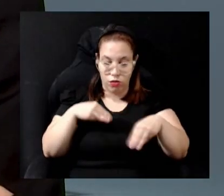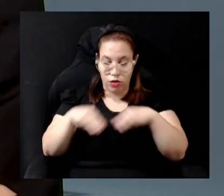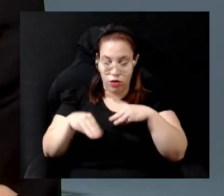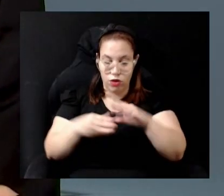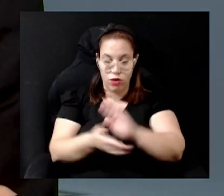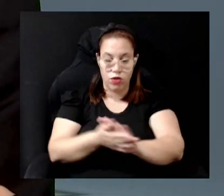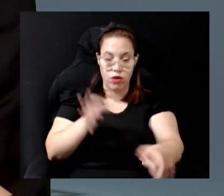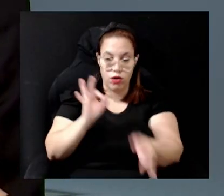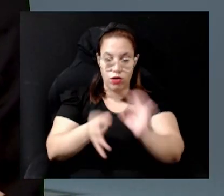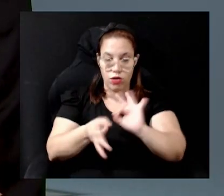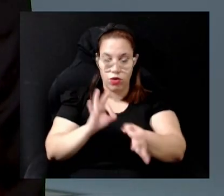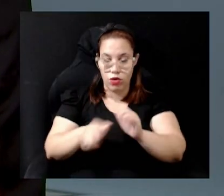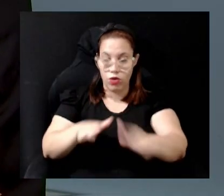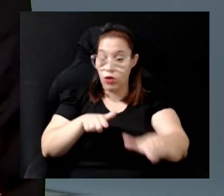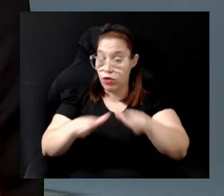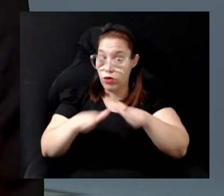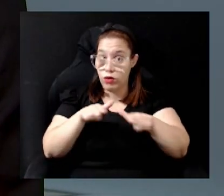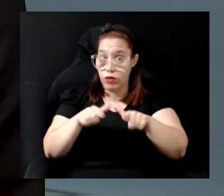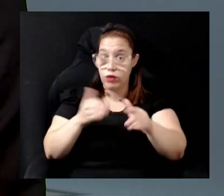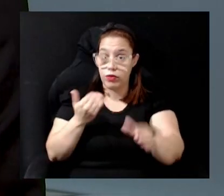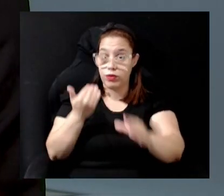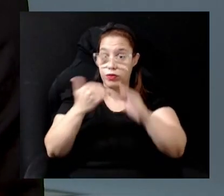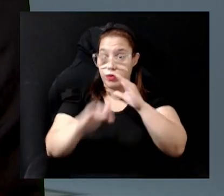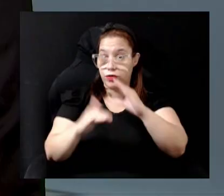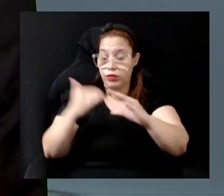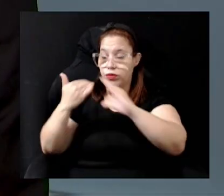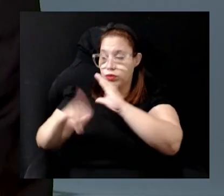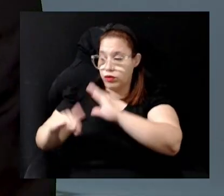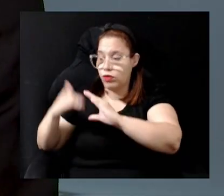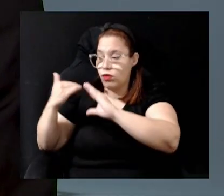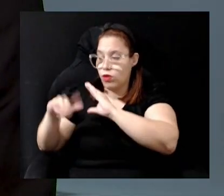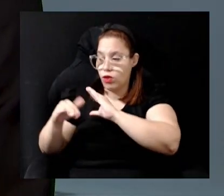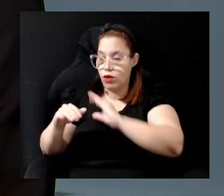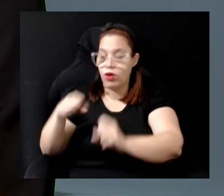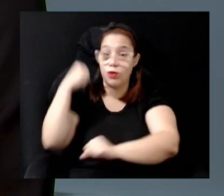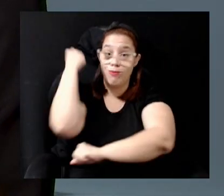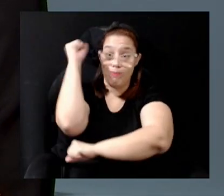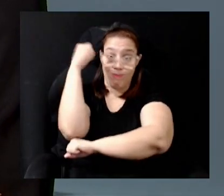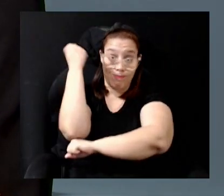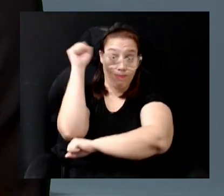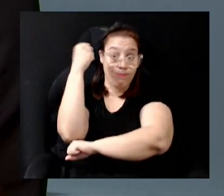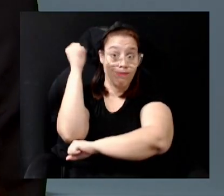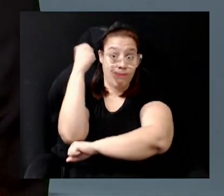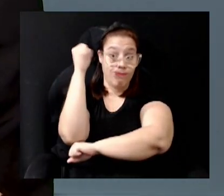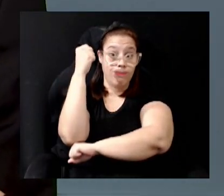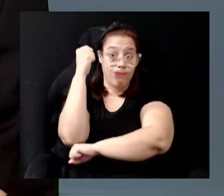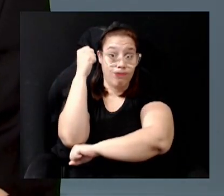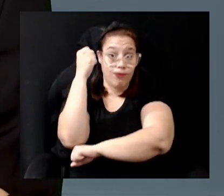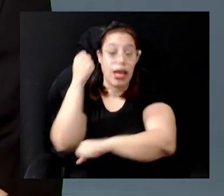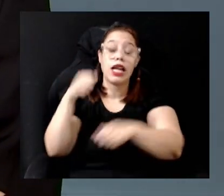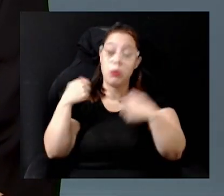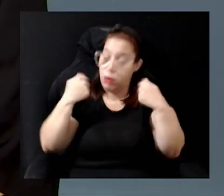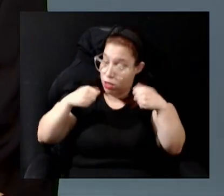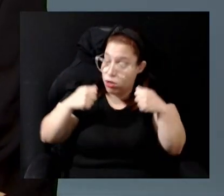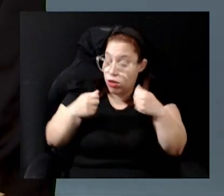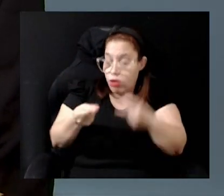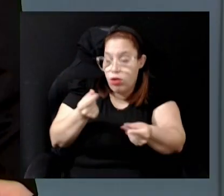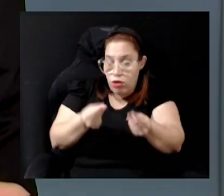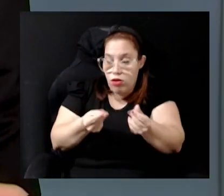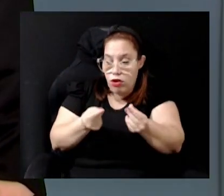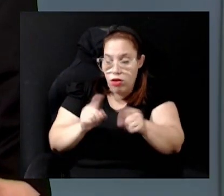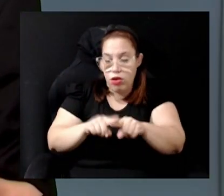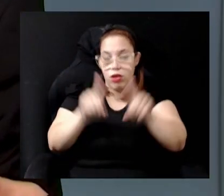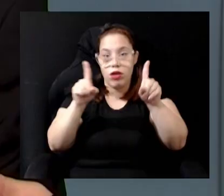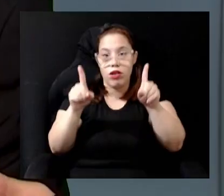Trabalho para mandar essas verbas para o Rio Grande do Sul. De fato, eles estão precisando desse dinheiro. Mas o que o tribunal